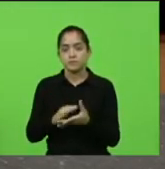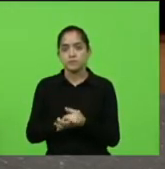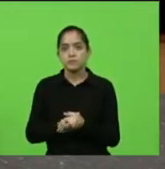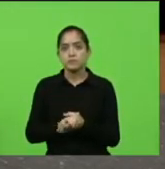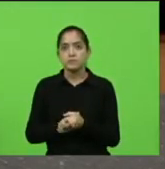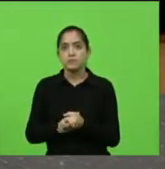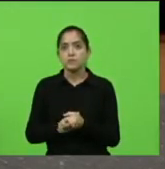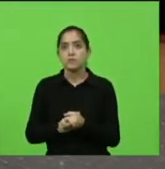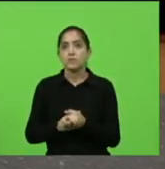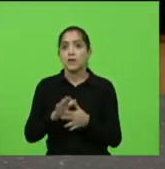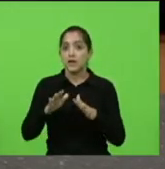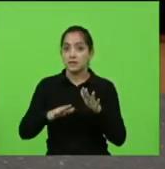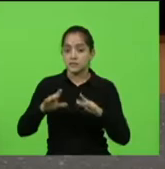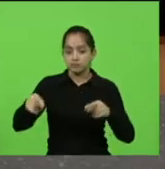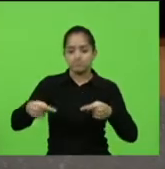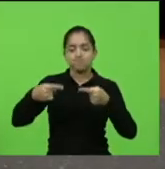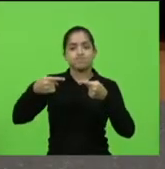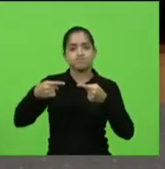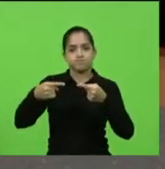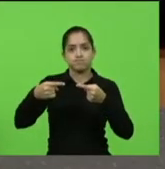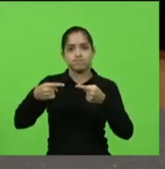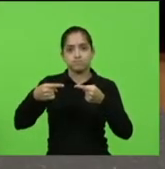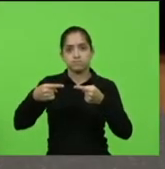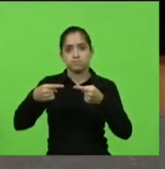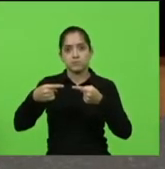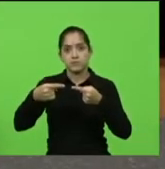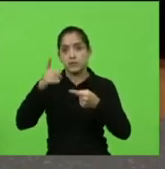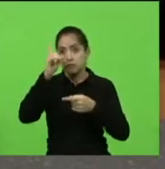muitas vezes, adversários ferrenhos.